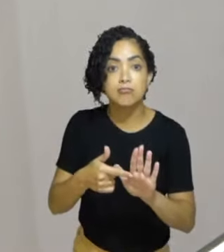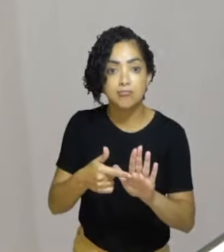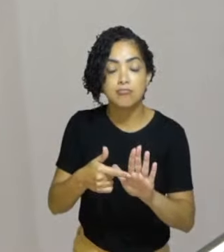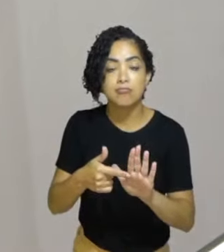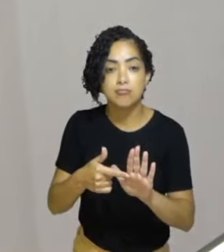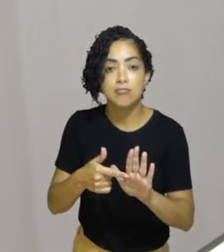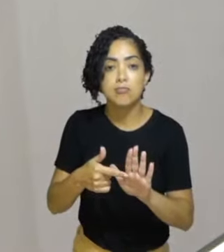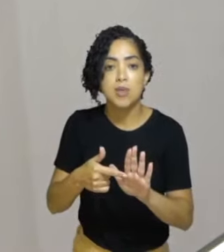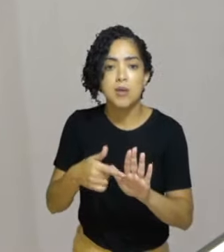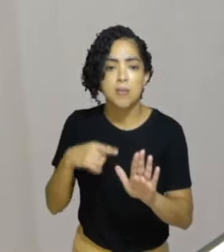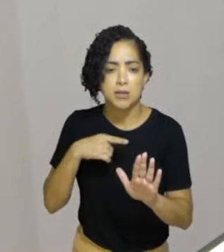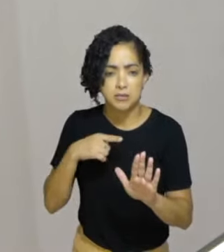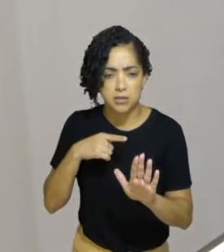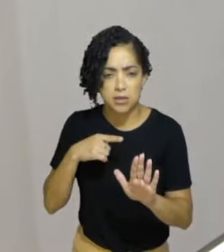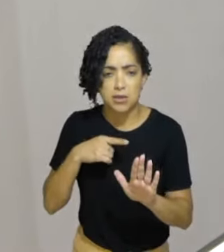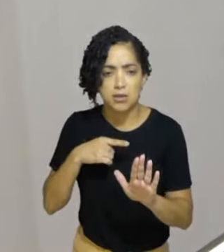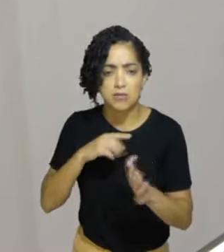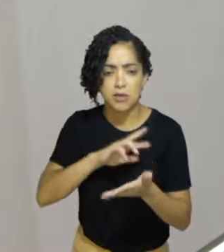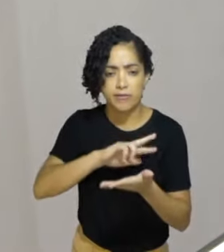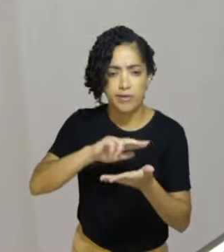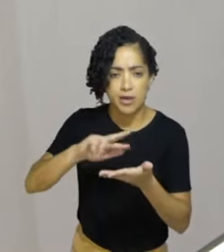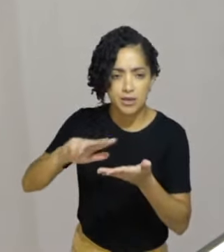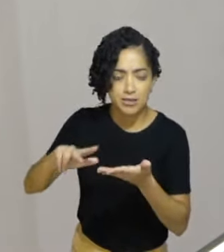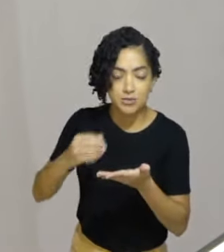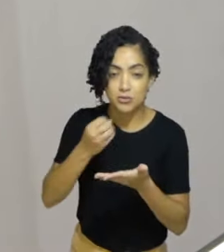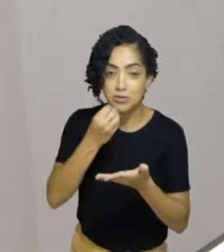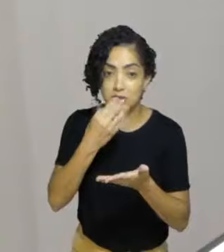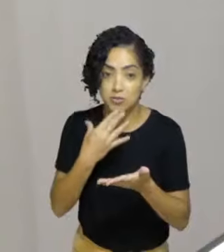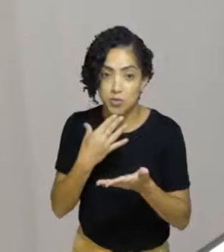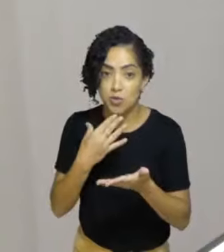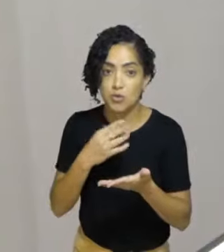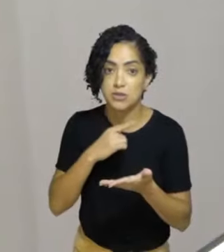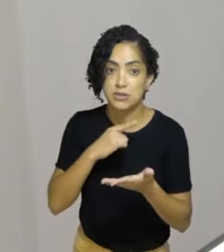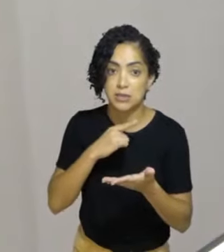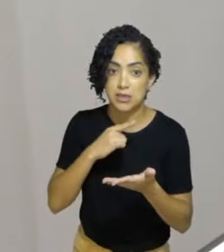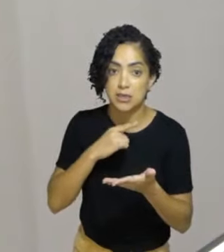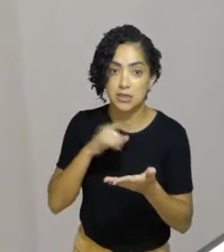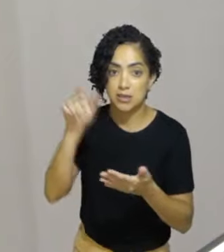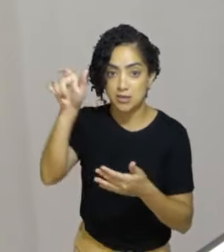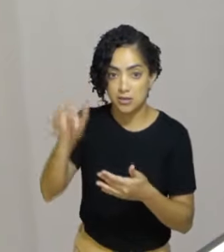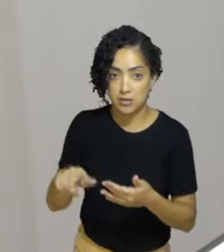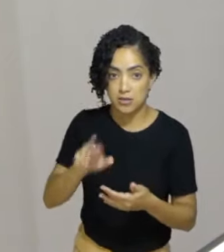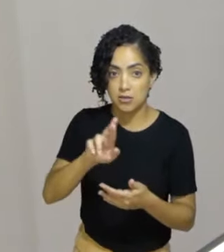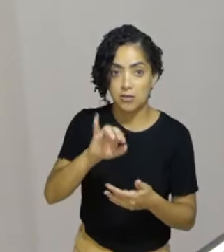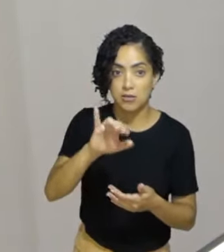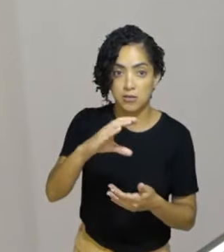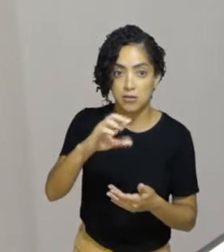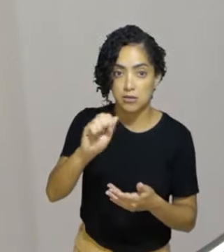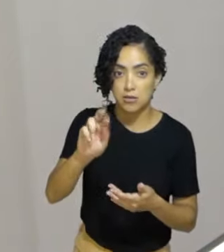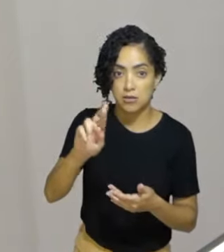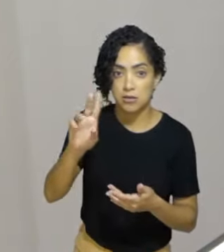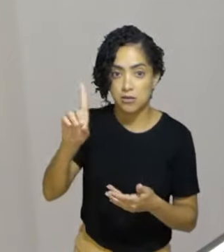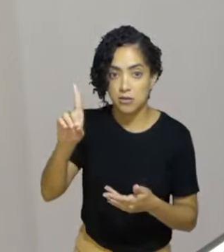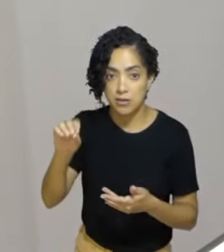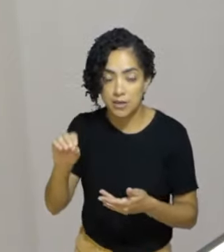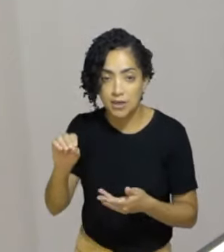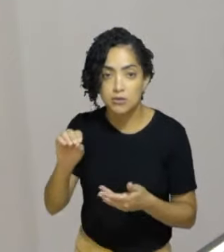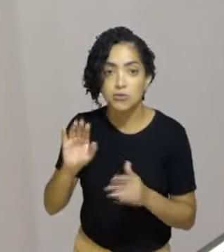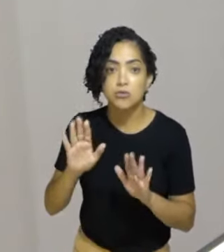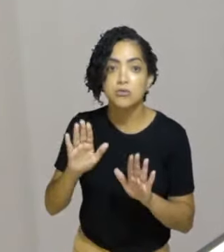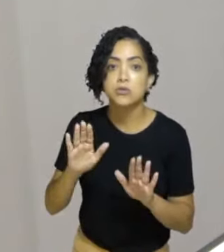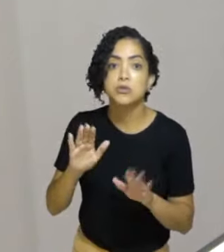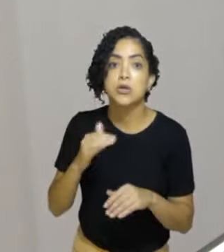talentos. Tivemos lá no município de Palhoça o Ricardo dos Santos, o Ricardinho, que não está mais entre nós, num